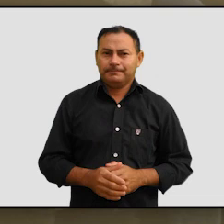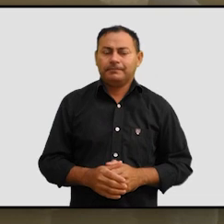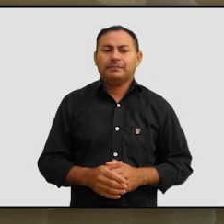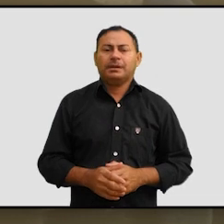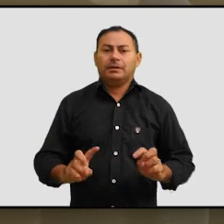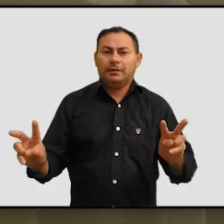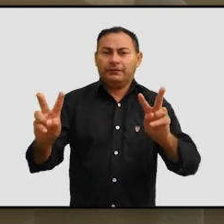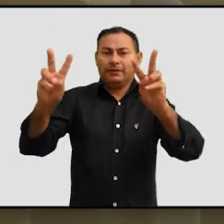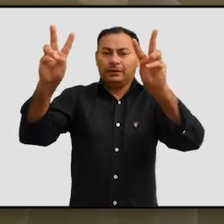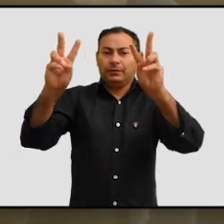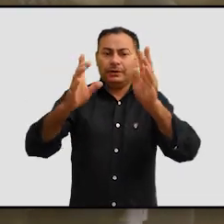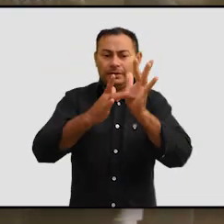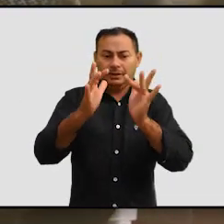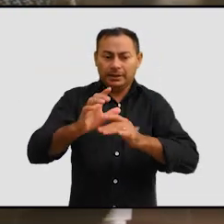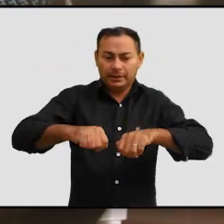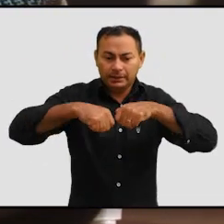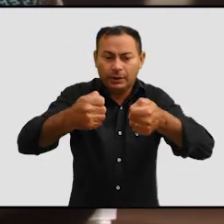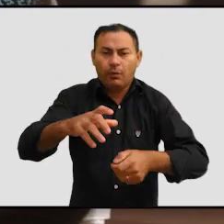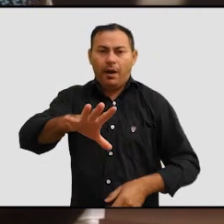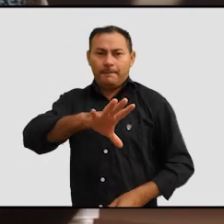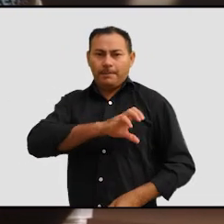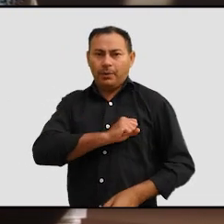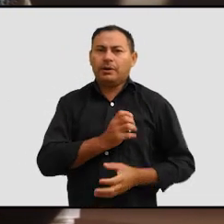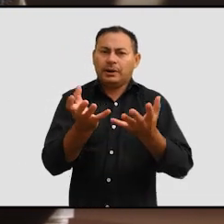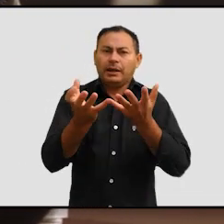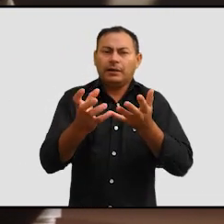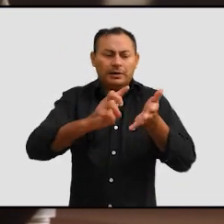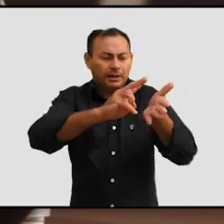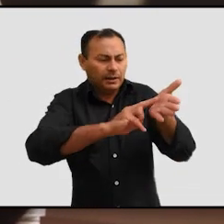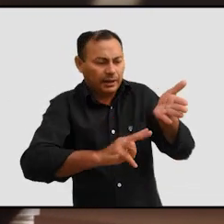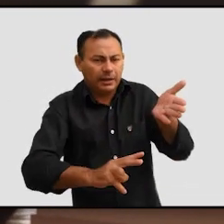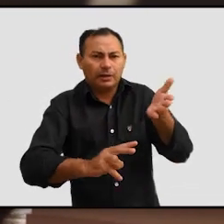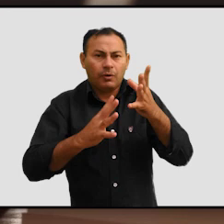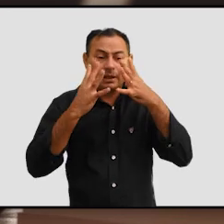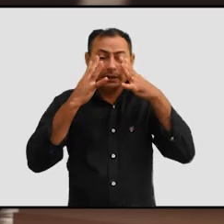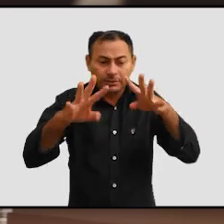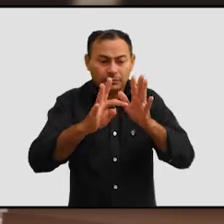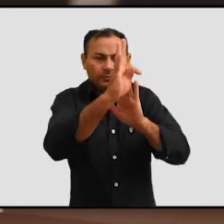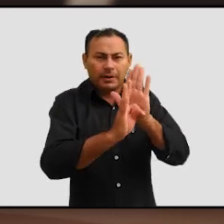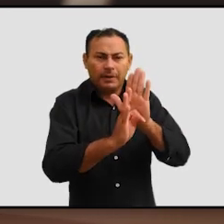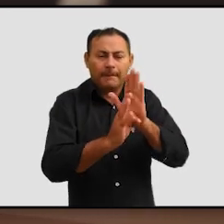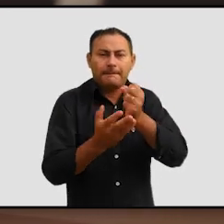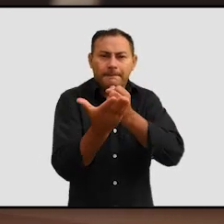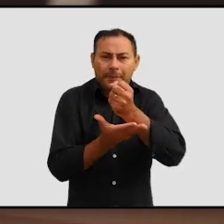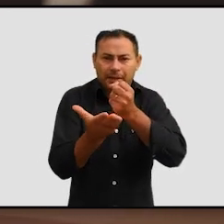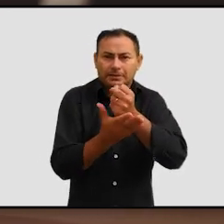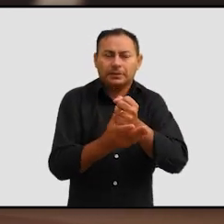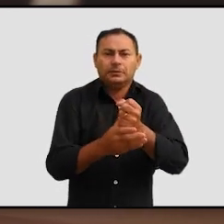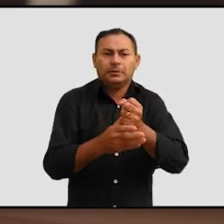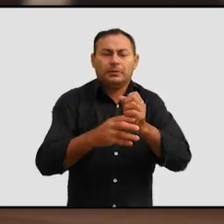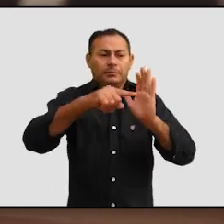Cristo e o valor que Ele deu ao amor, quero que você leia com muita atenção o texto